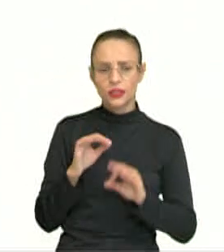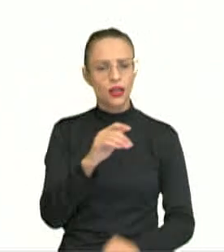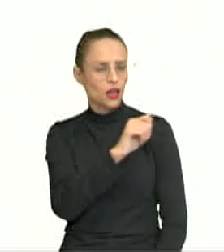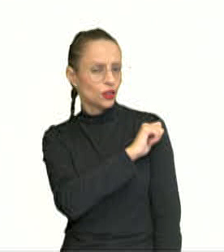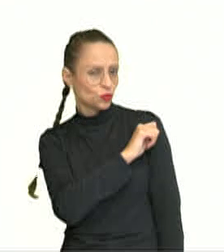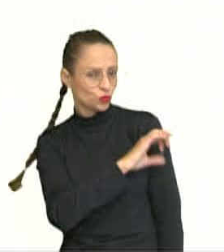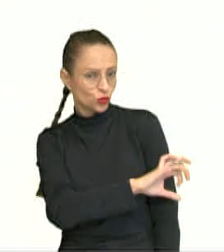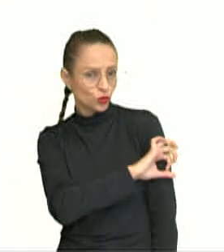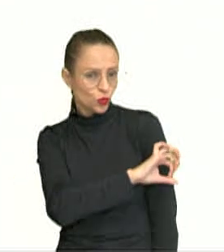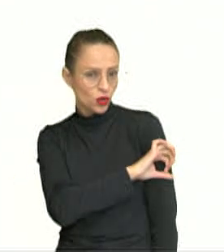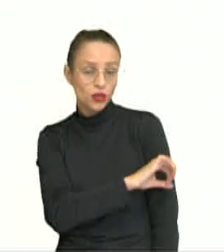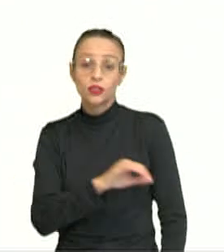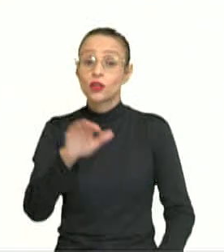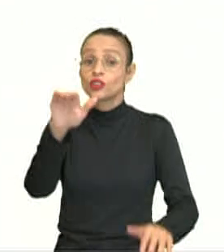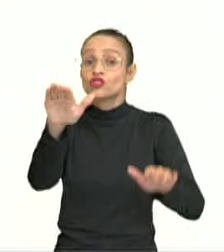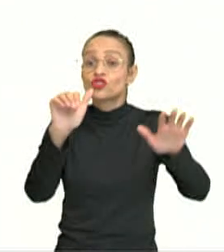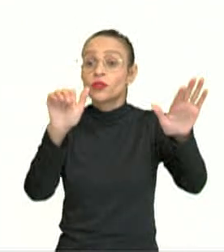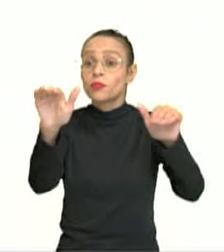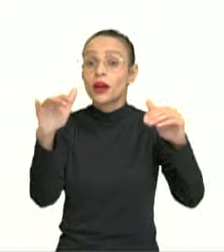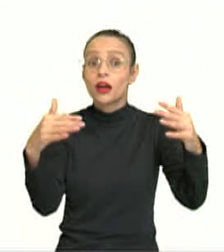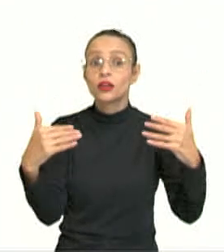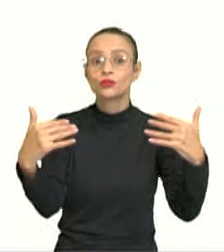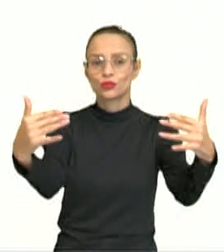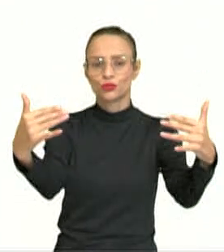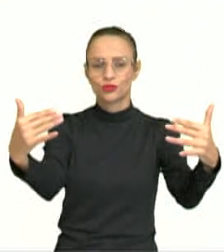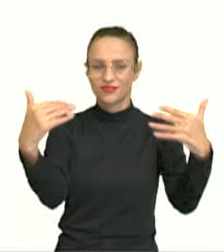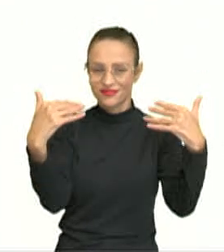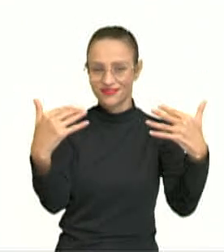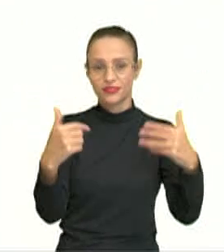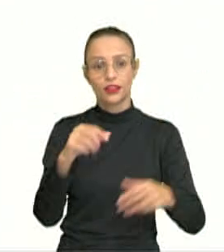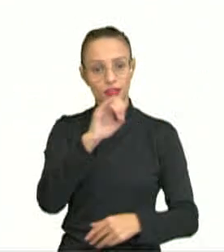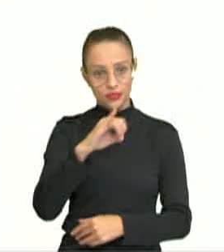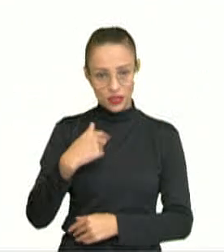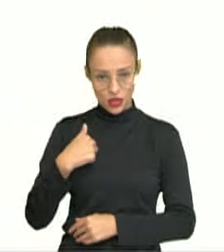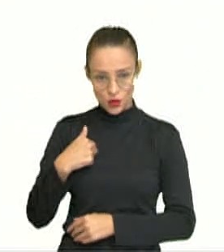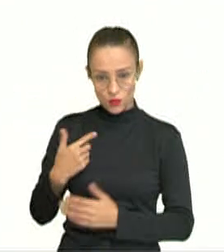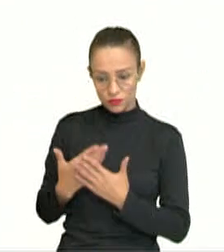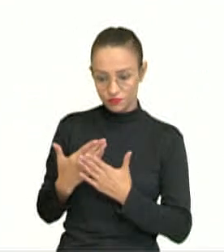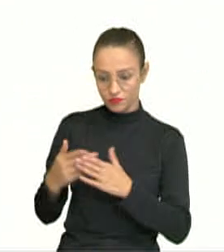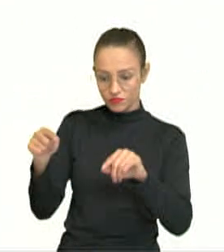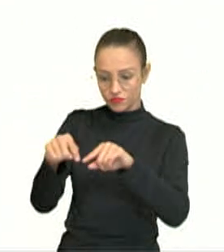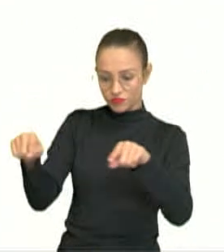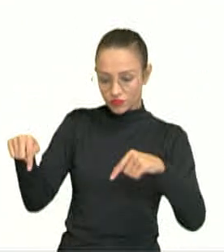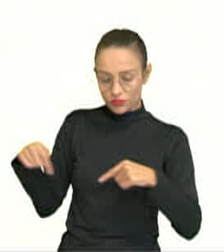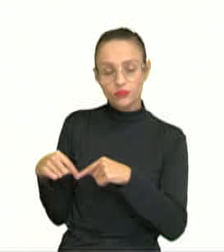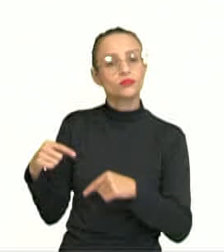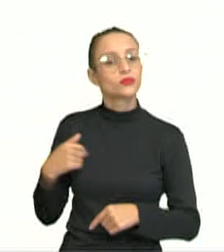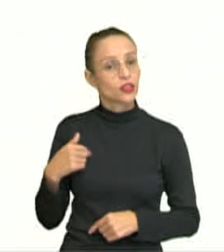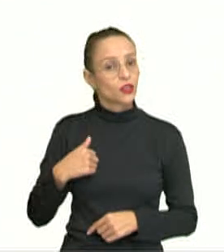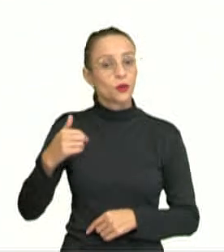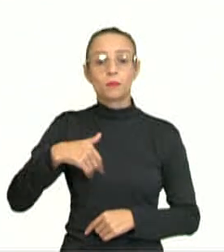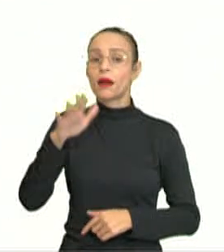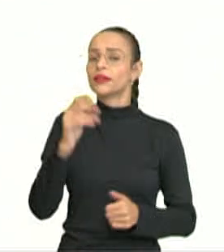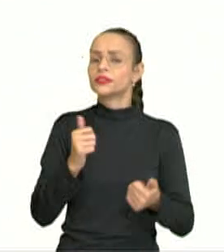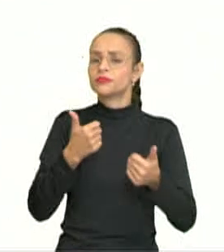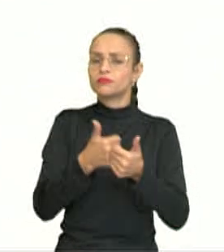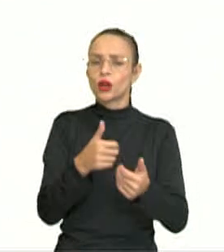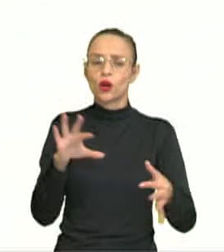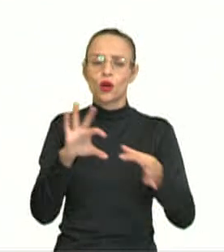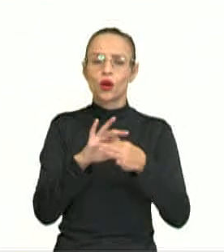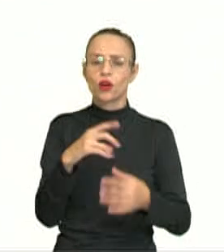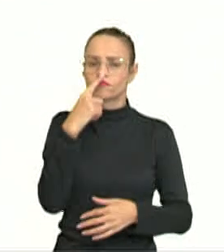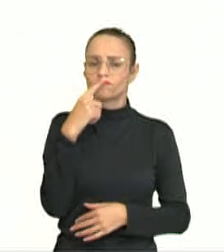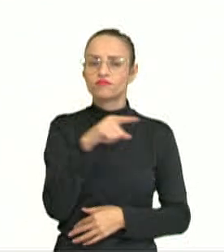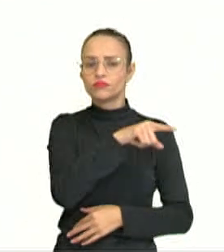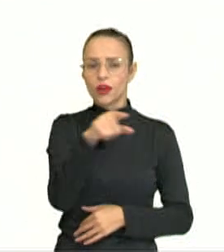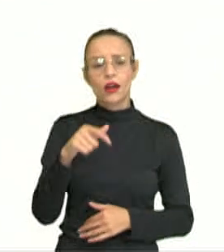9º ano, estou chamando a sua atenção. Se eu estivesse em sala de aula com você, eu estaria ainda mais próxima de você